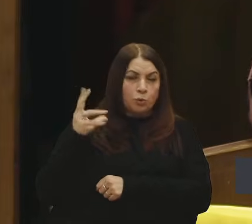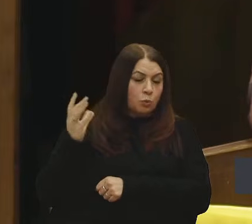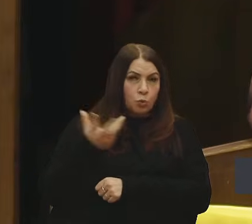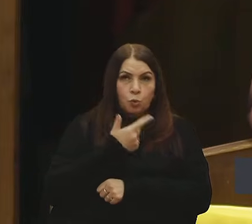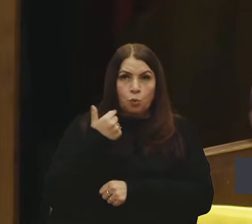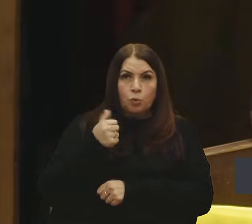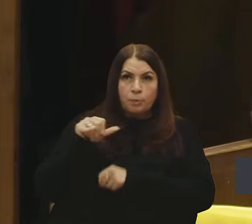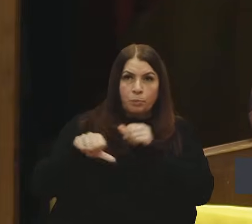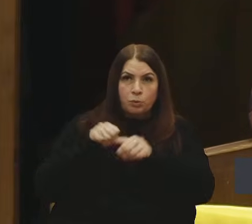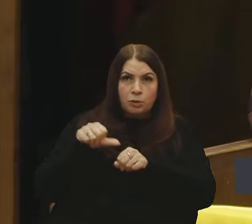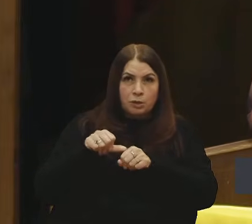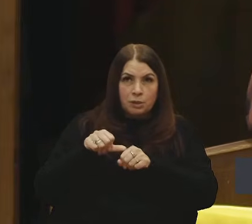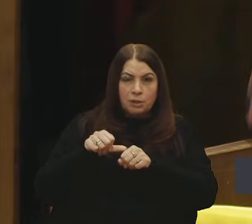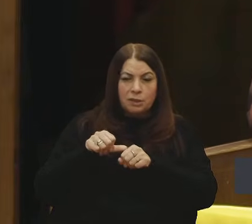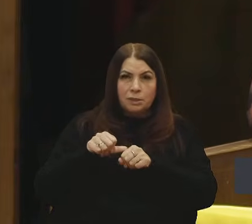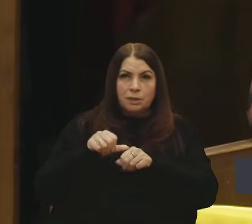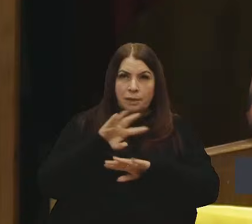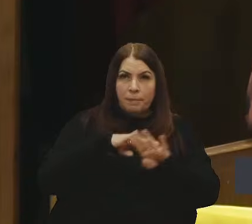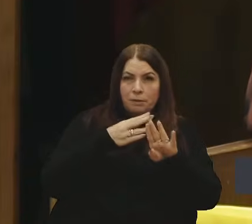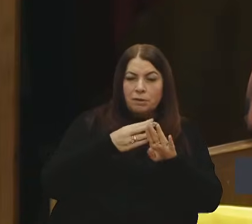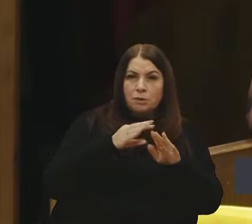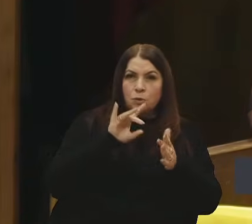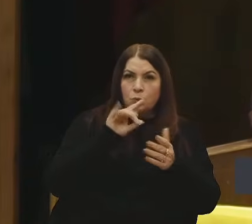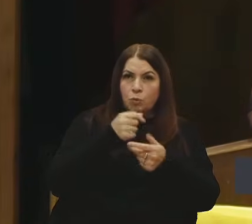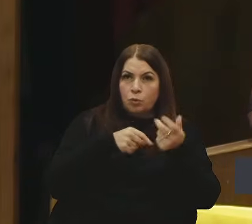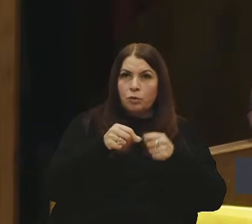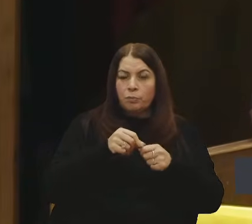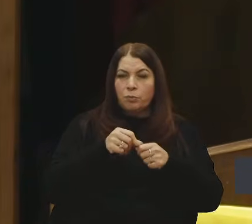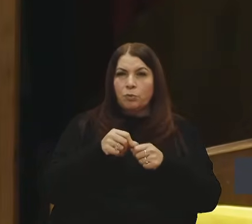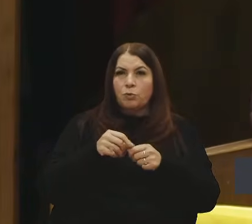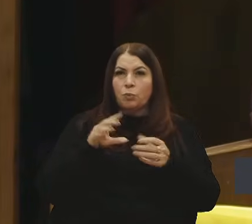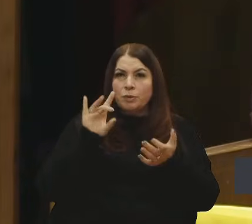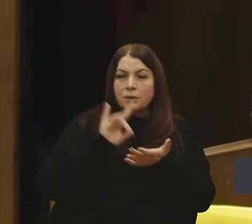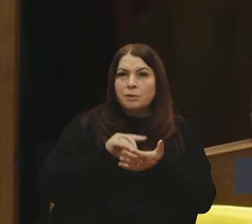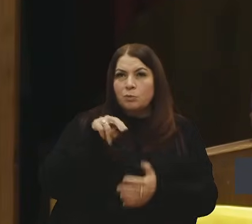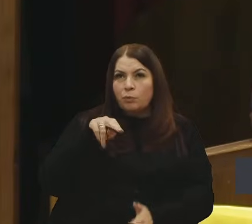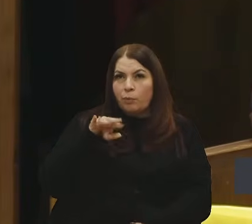da mudança da matriz econômica, consolidação do neoliberalismo,